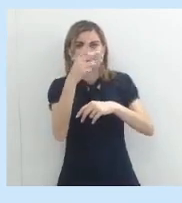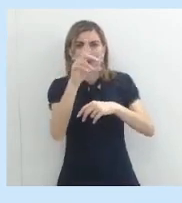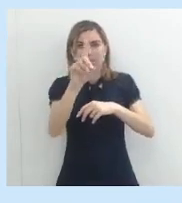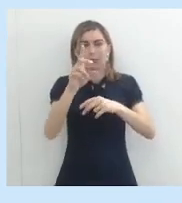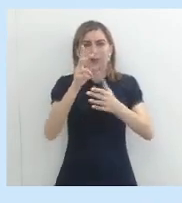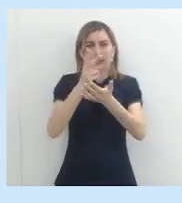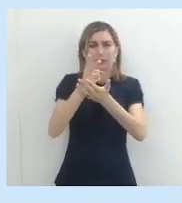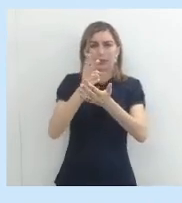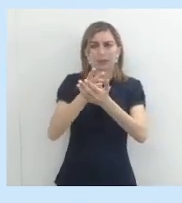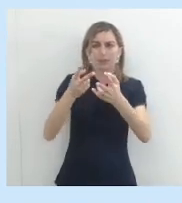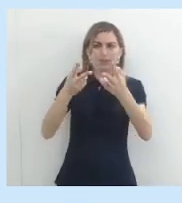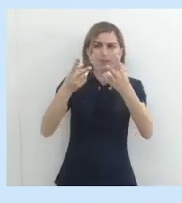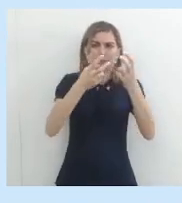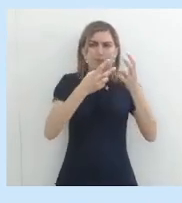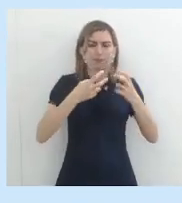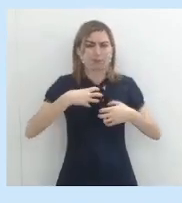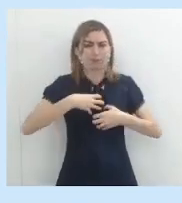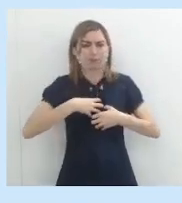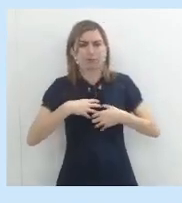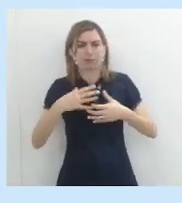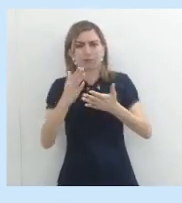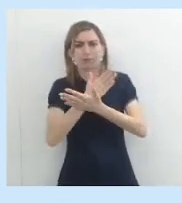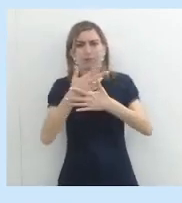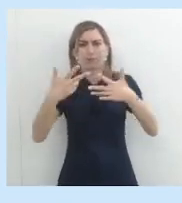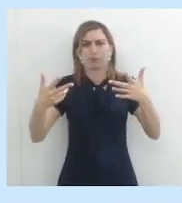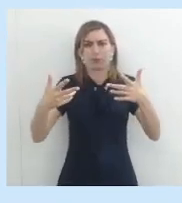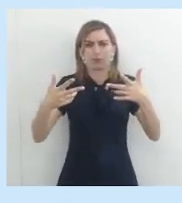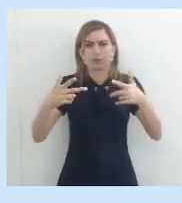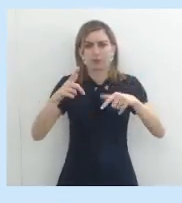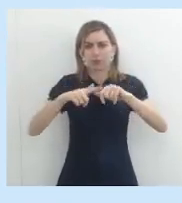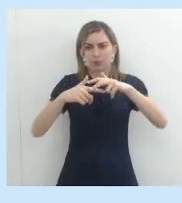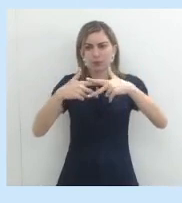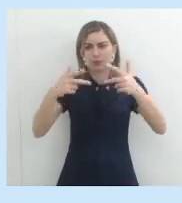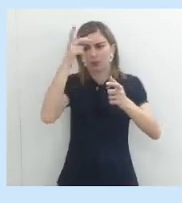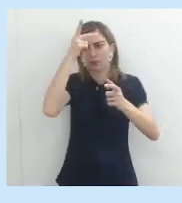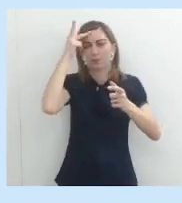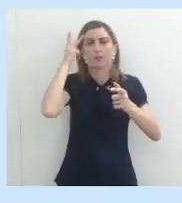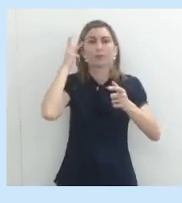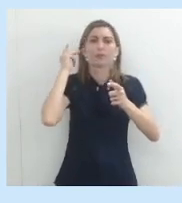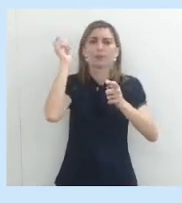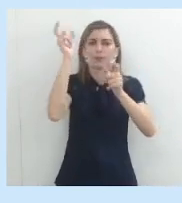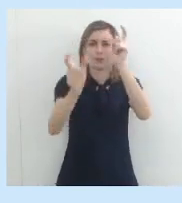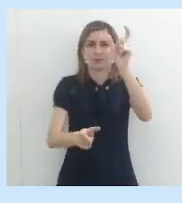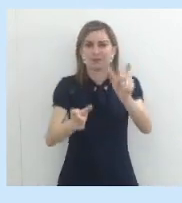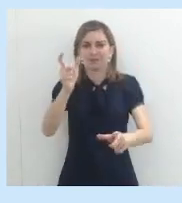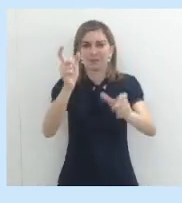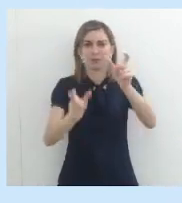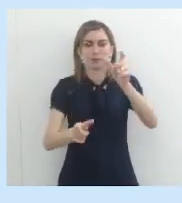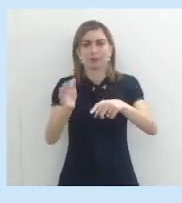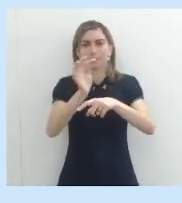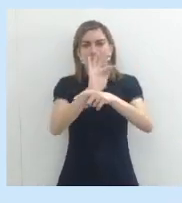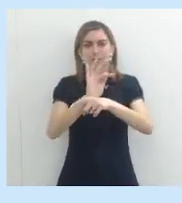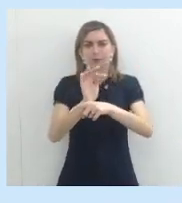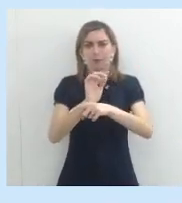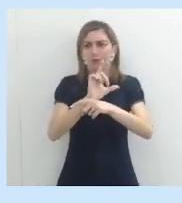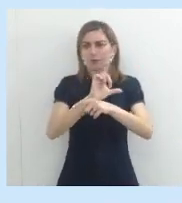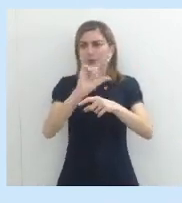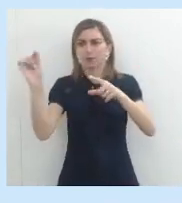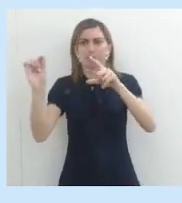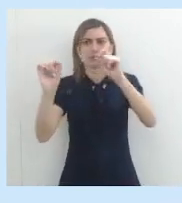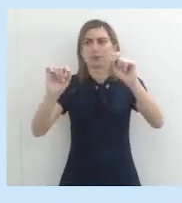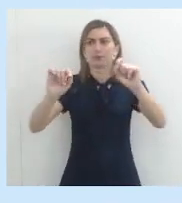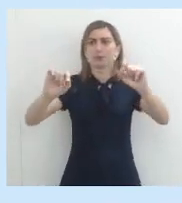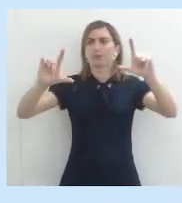tem aquela impressão que alguns objetos, algumas pessoas, até alguns elementos do filme, eles saem da tela. A gente